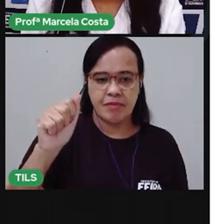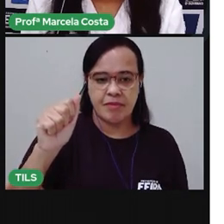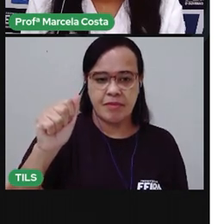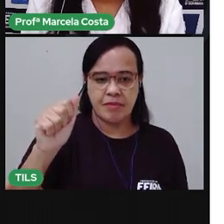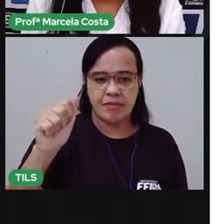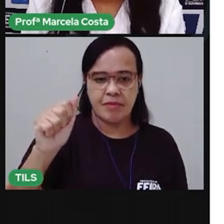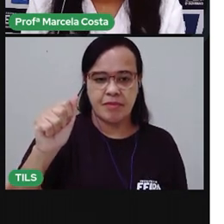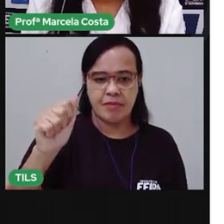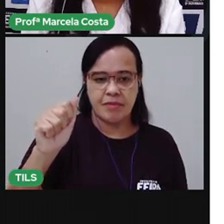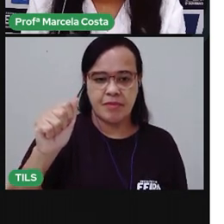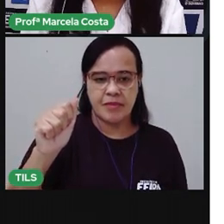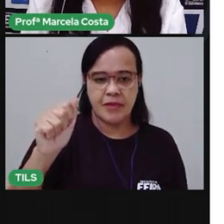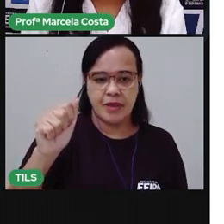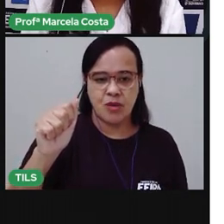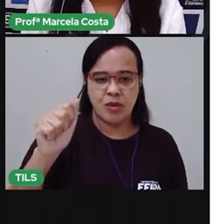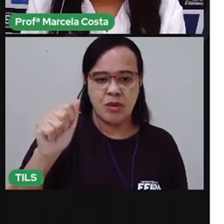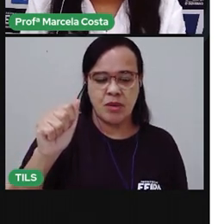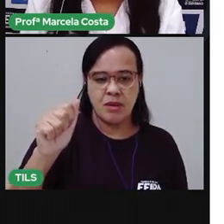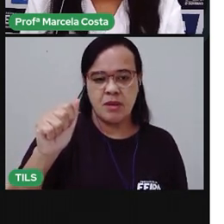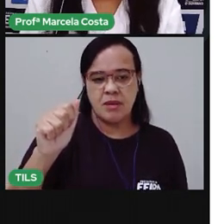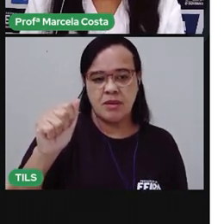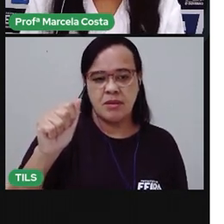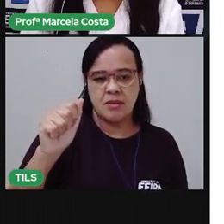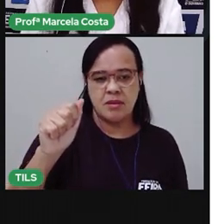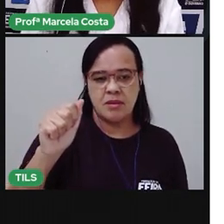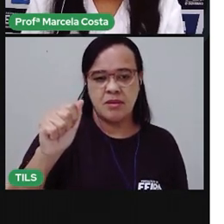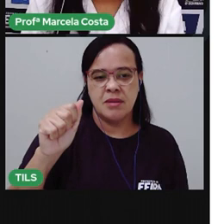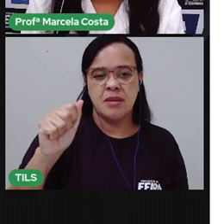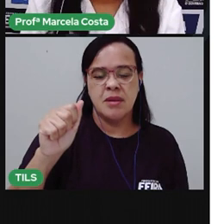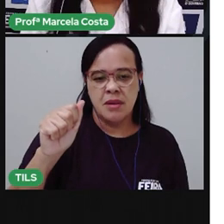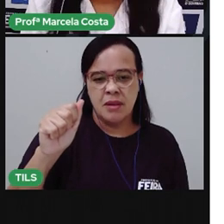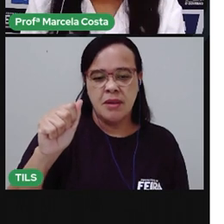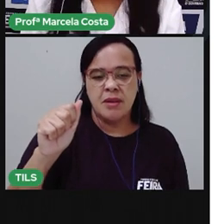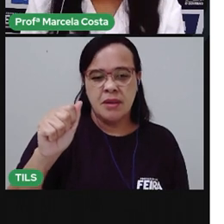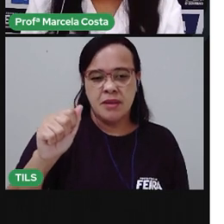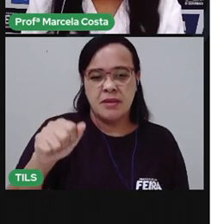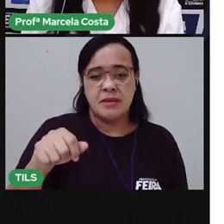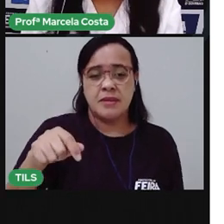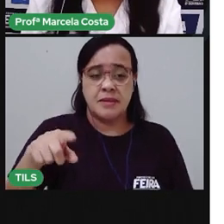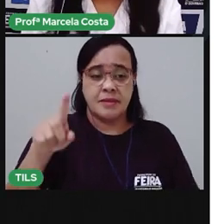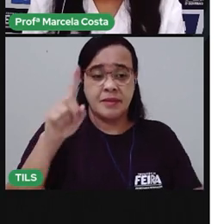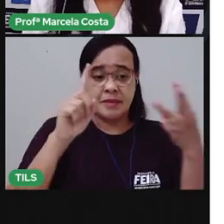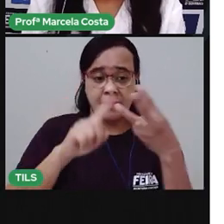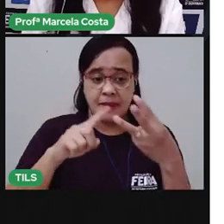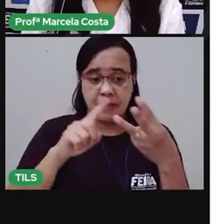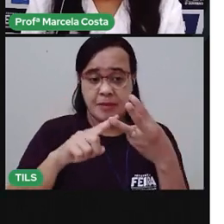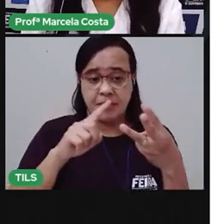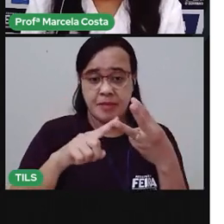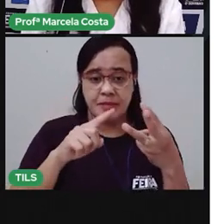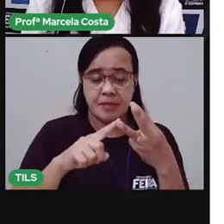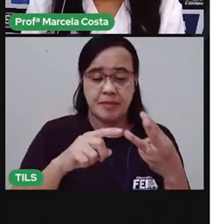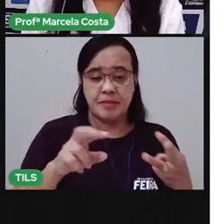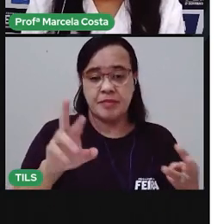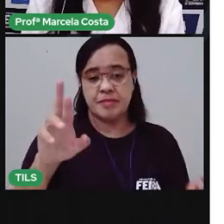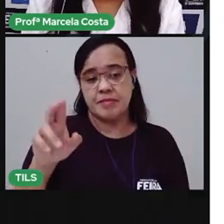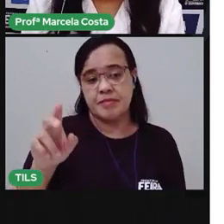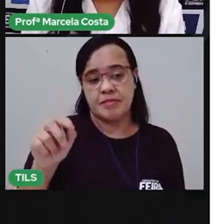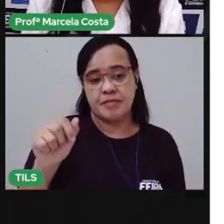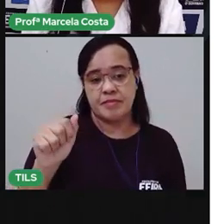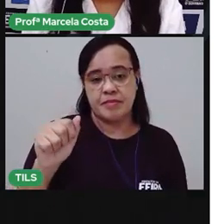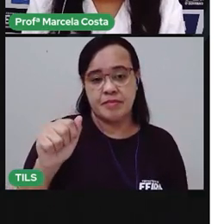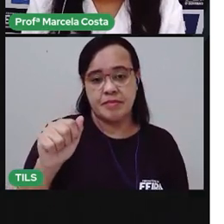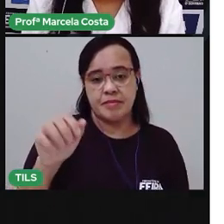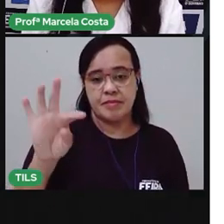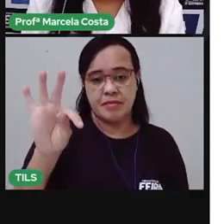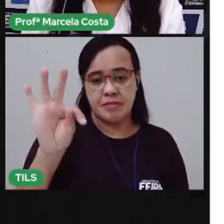o ra orar a outra sílaba e é composta